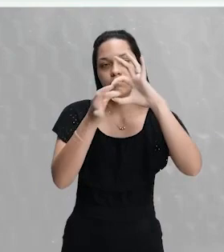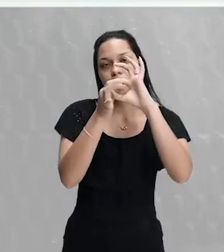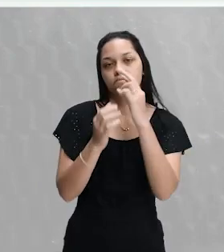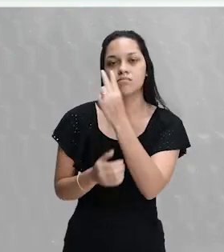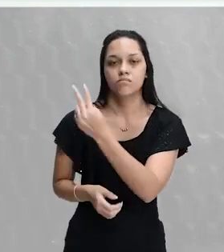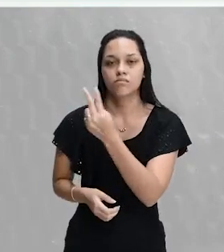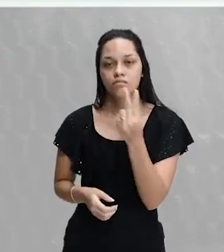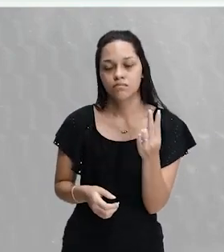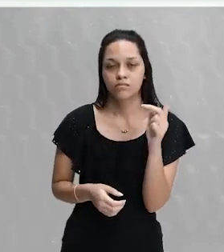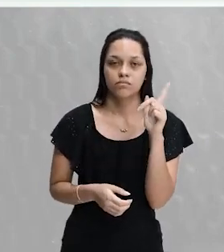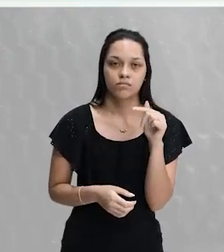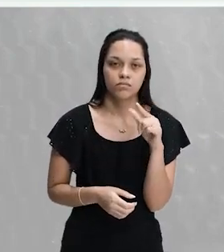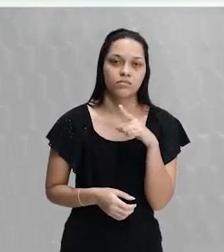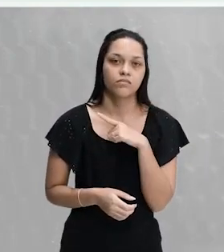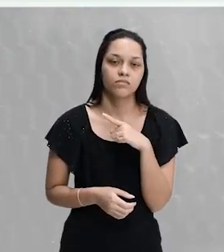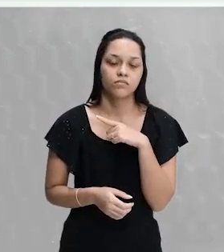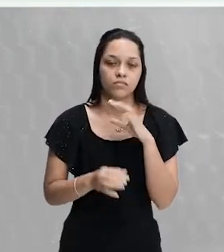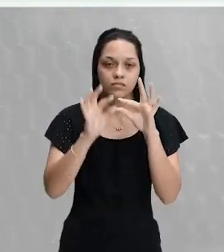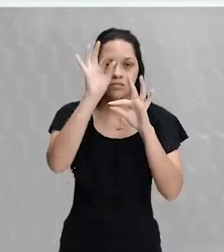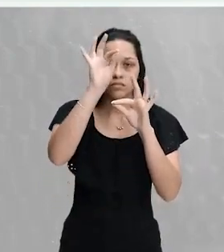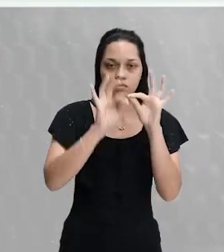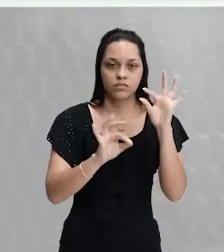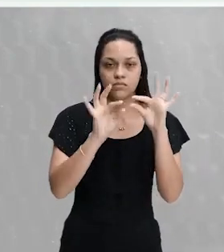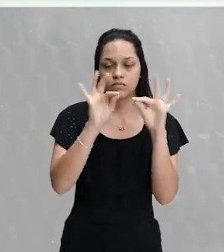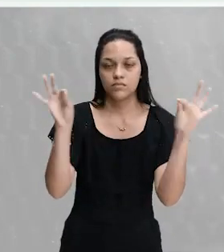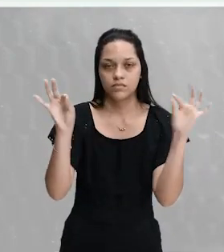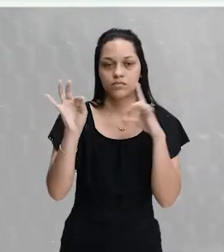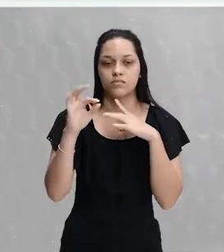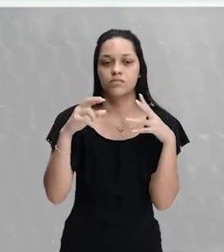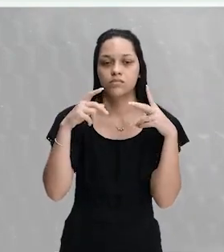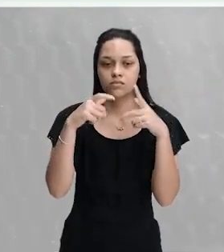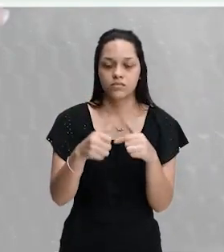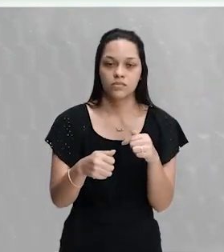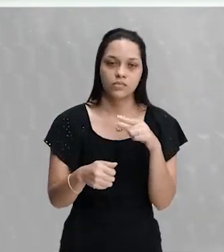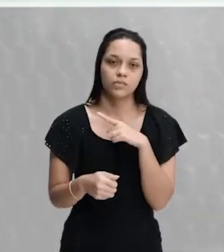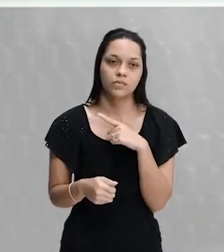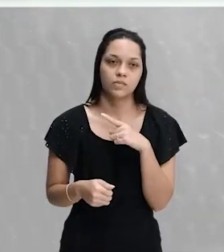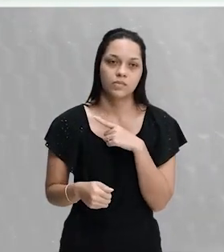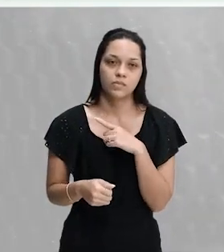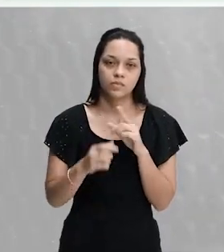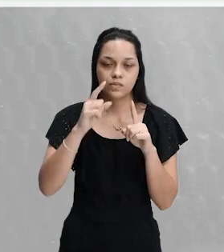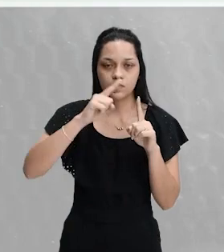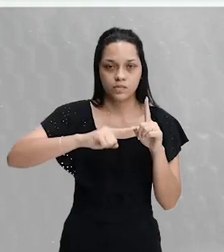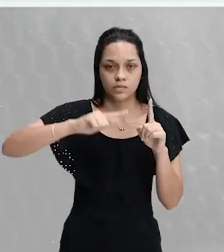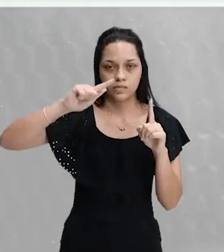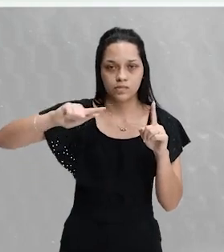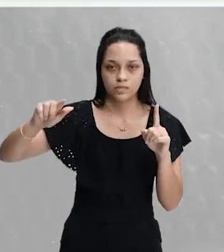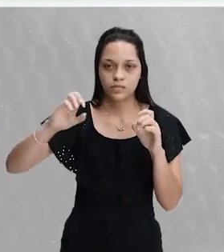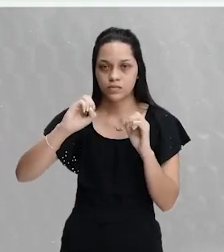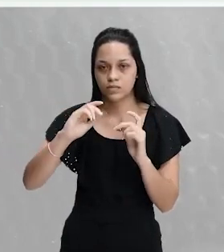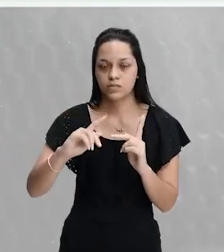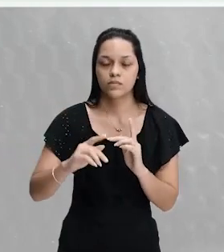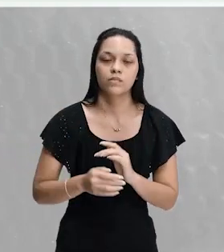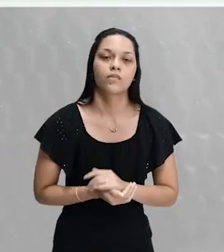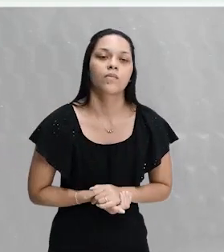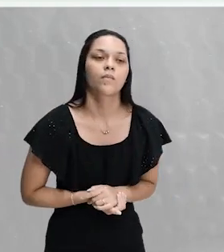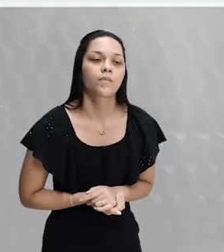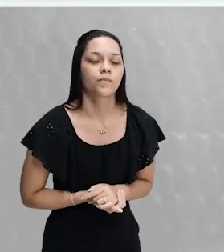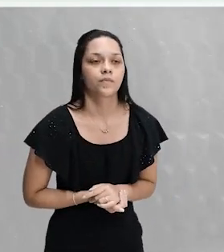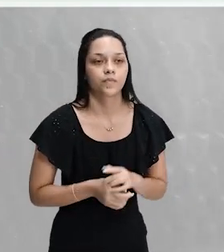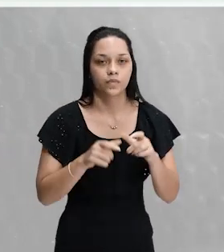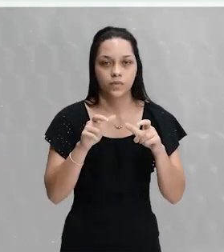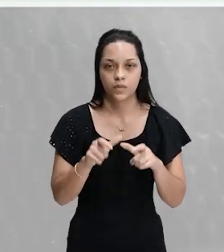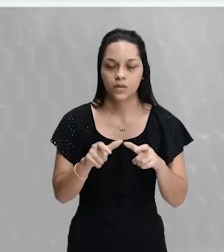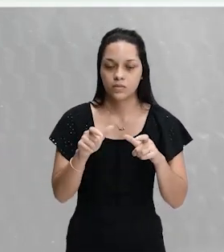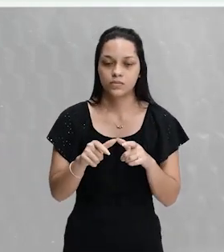Esse pazinho é um ponto no plano cartesiano e a junção de todos esses pontos forma o gráfico. Certo? Então, vamos localizar